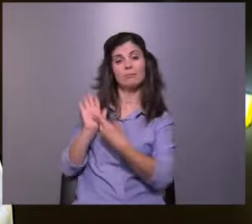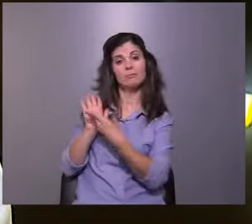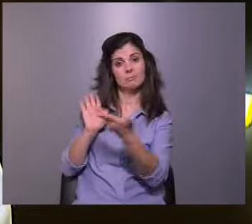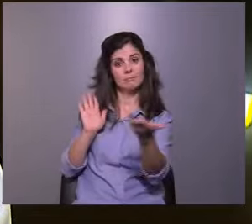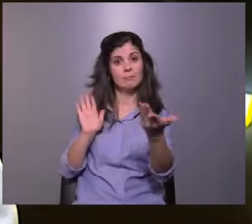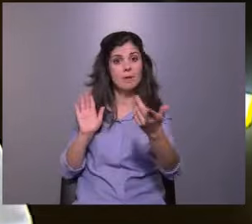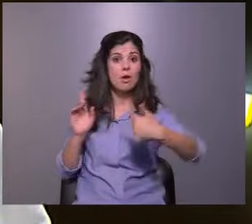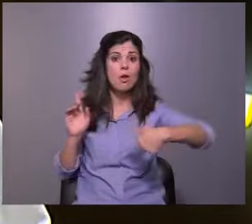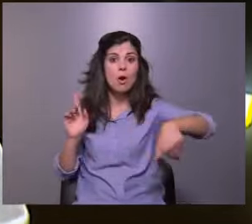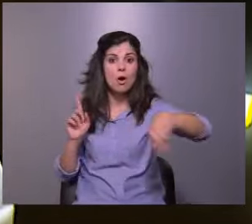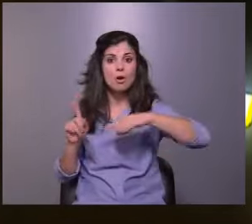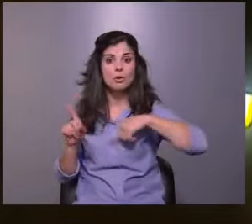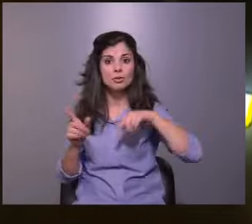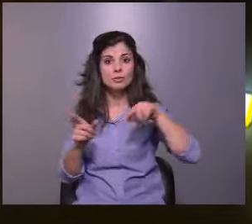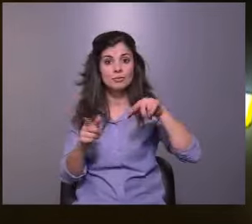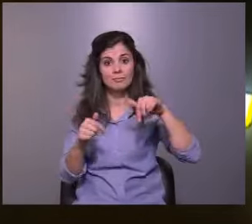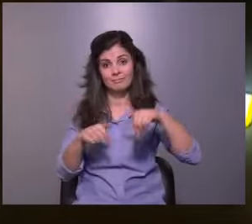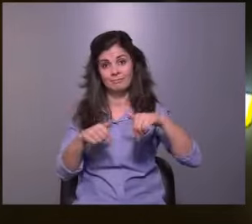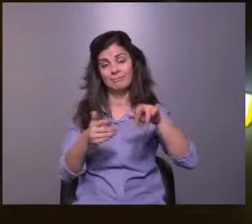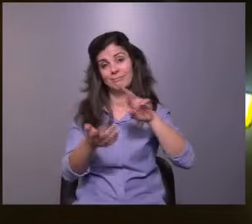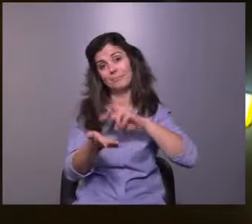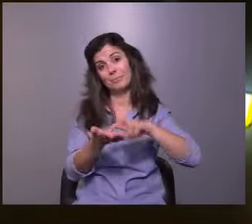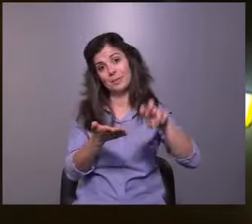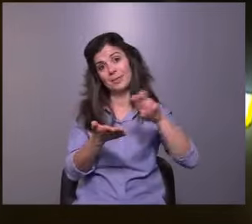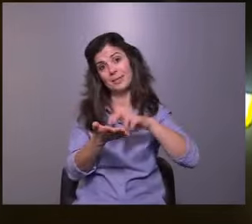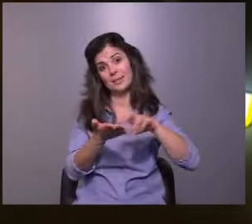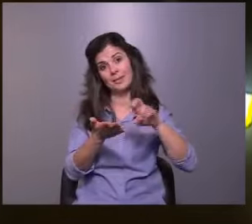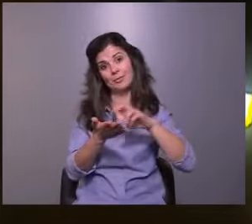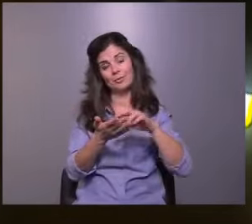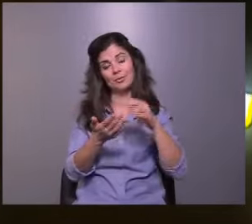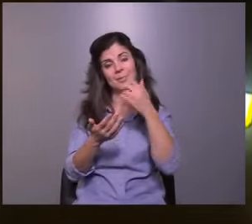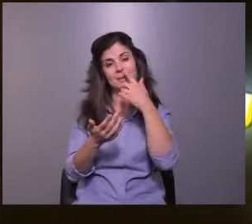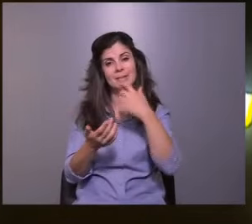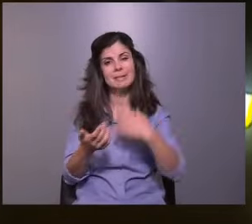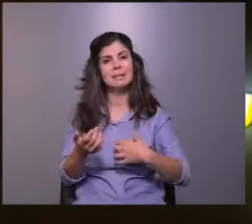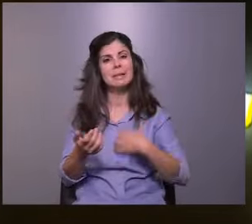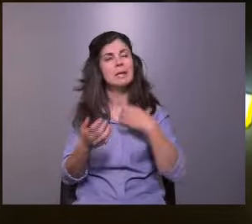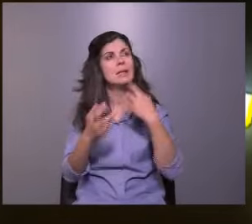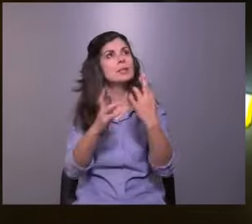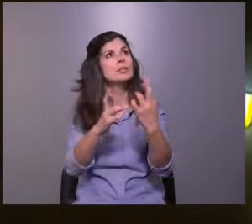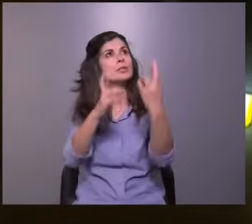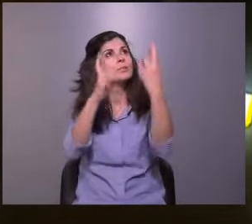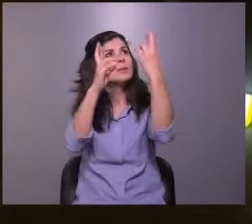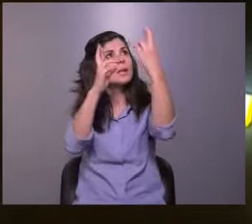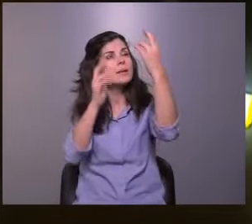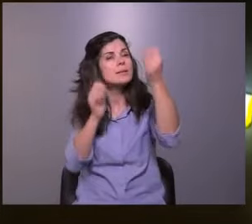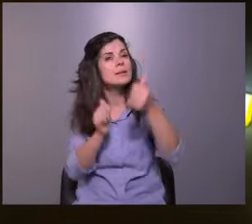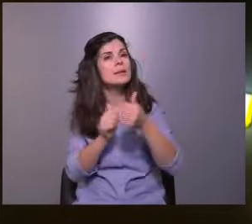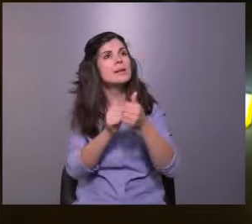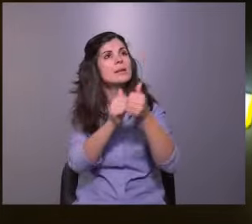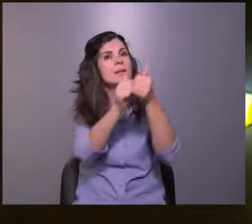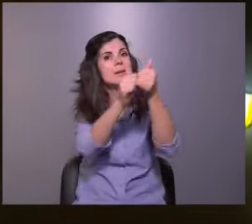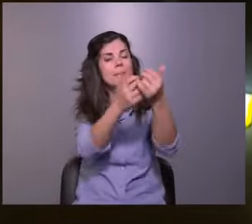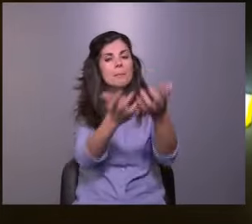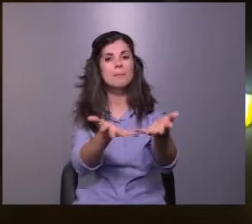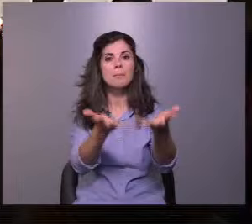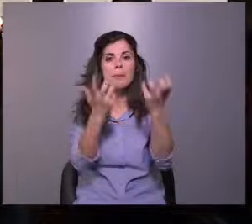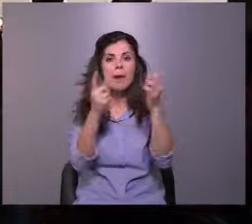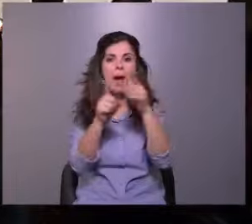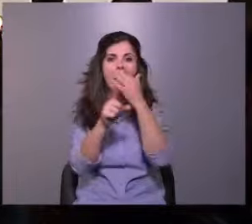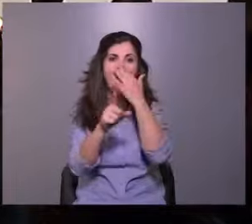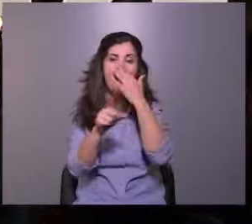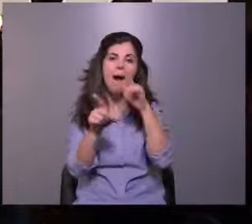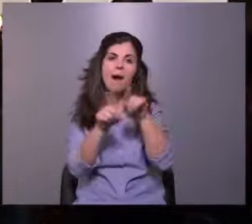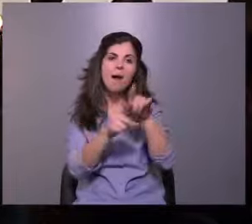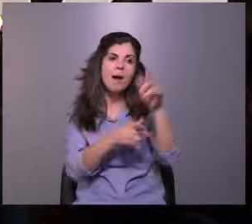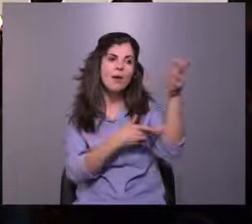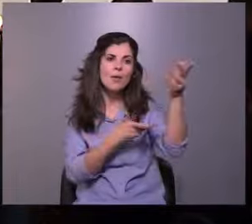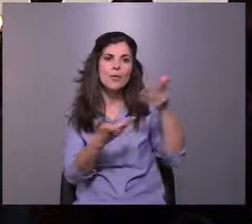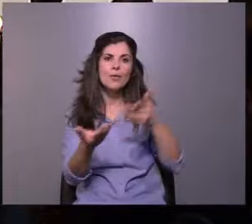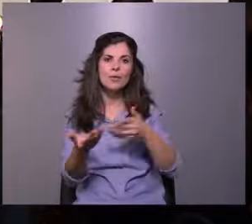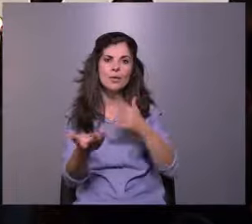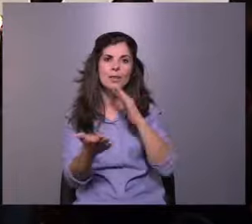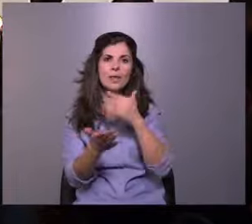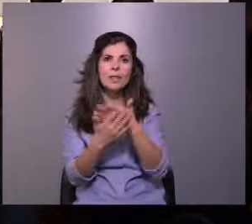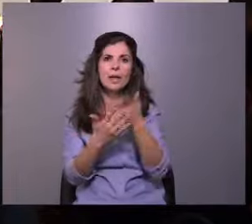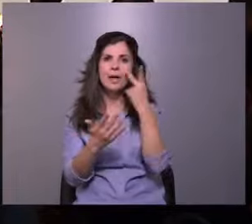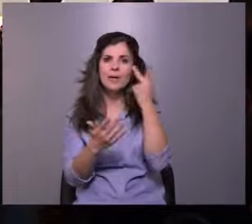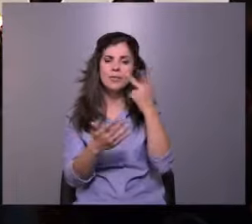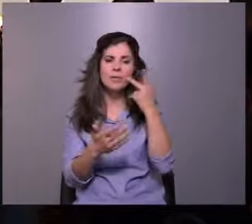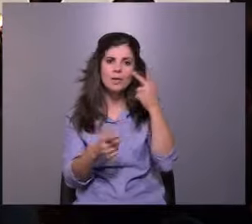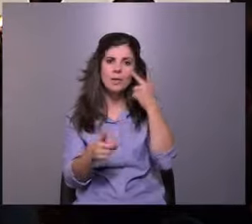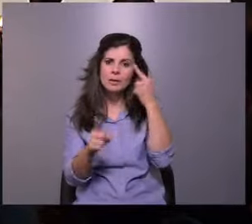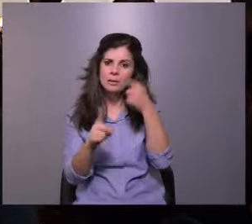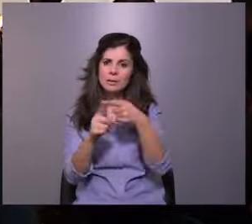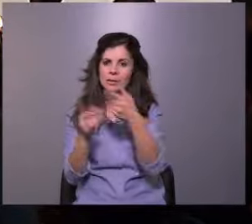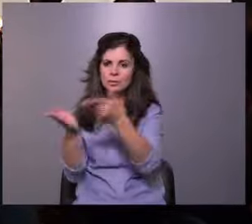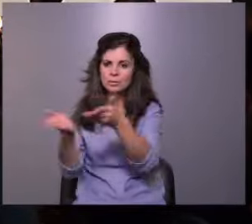e que, perdendo toda a aparência de Deus e toda a aparência de homem, nos lança o convite a darmos a vida ao Pai e